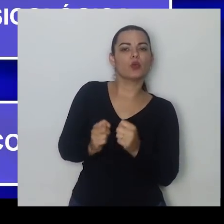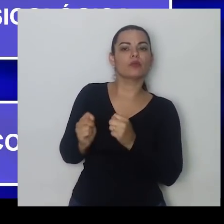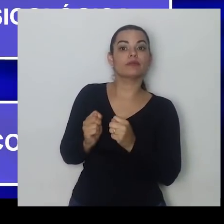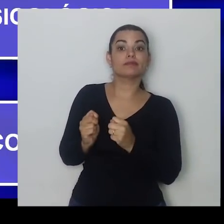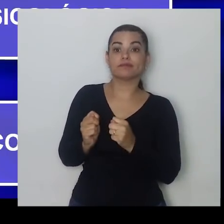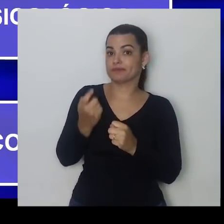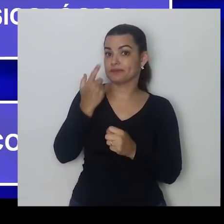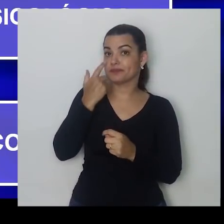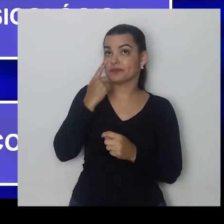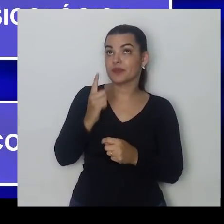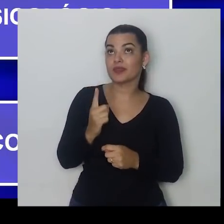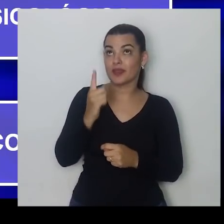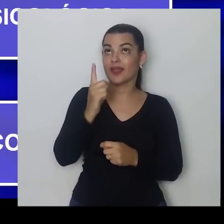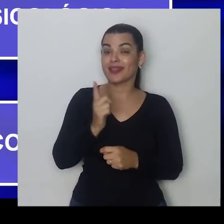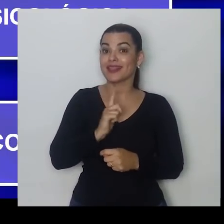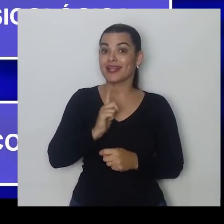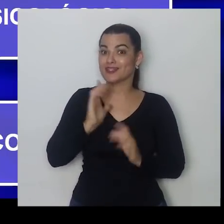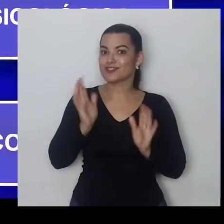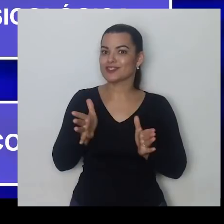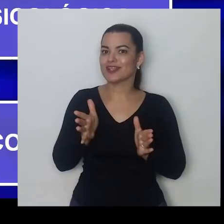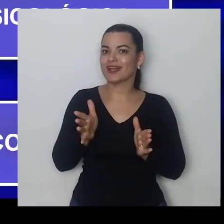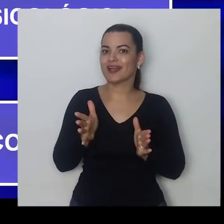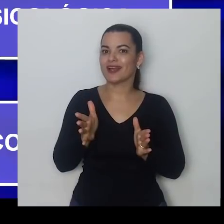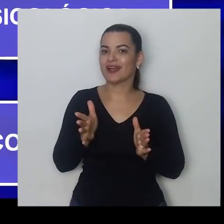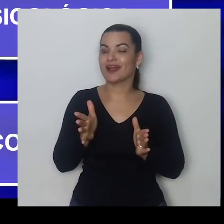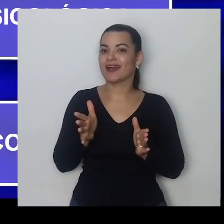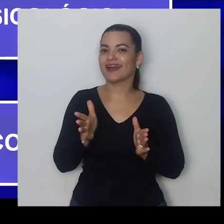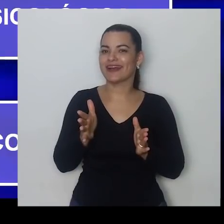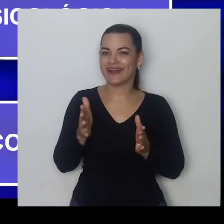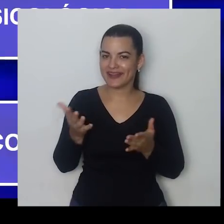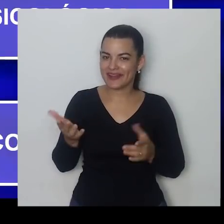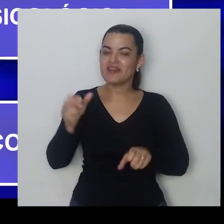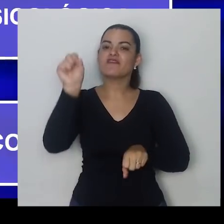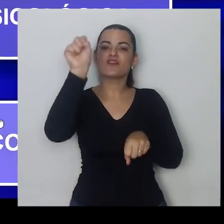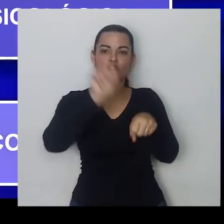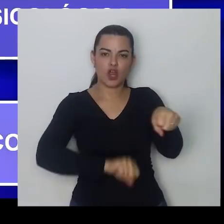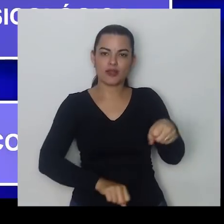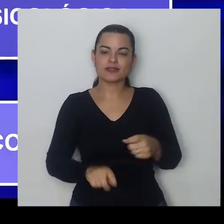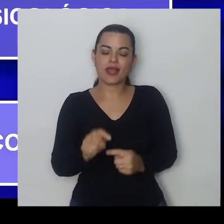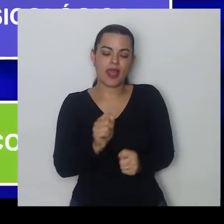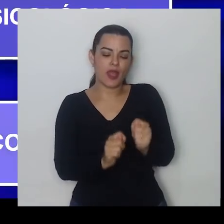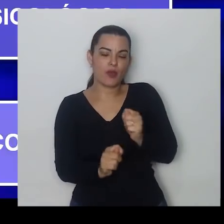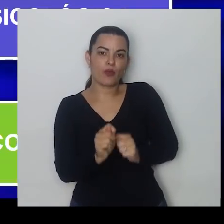econômica? Olha, lá em cima já está dizendo, vamos ganhar 1 milhão?